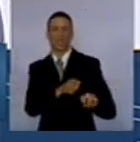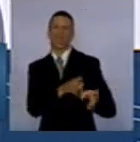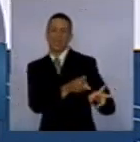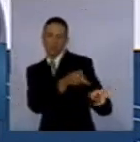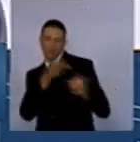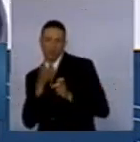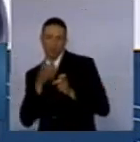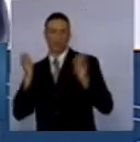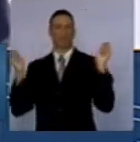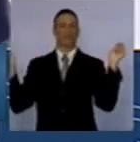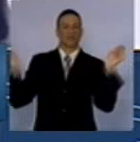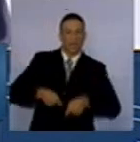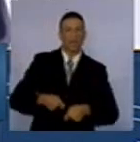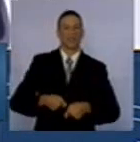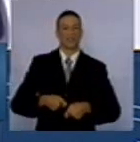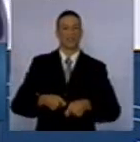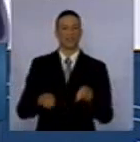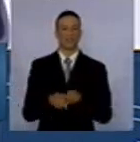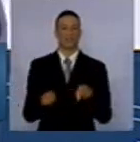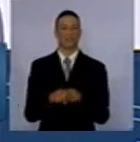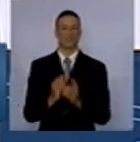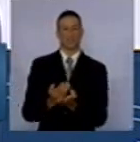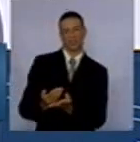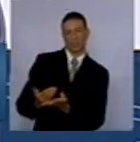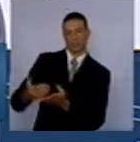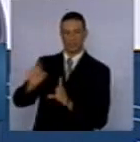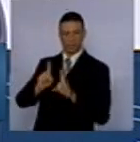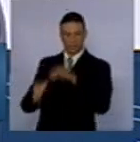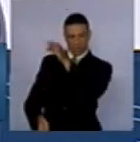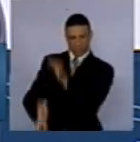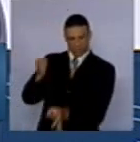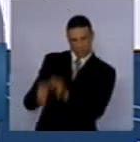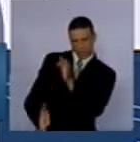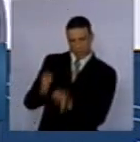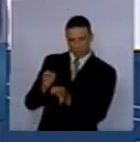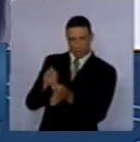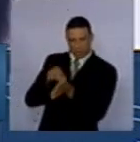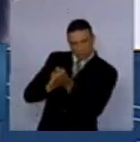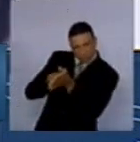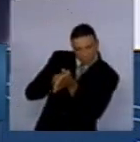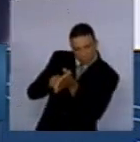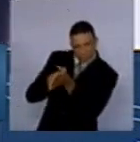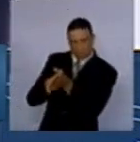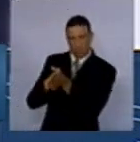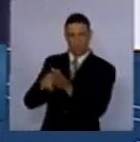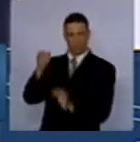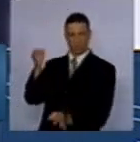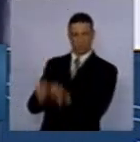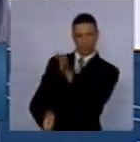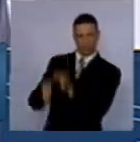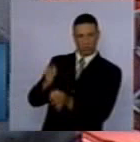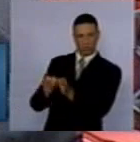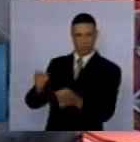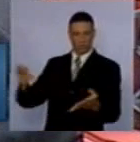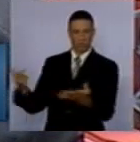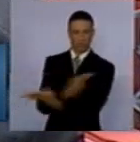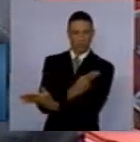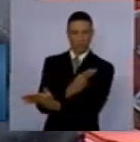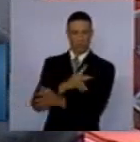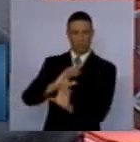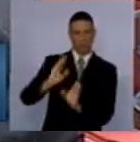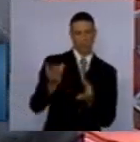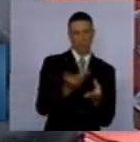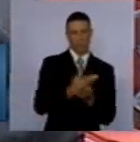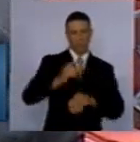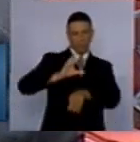nós precisamos as sustentações orais jurídicas elas são feitas no momento mesmo do julgamento da ação de declaração